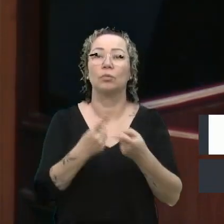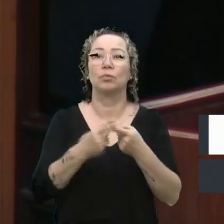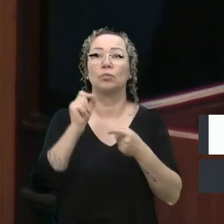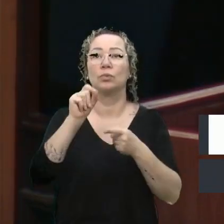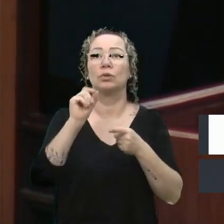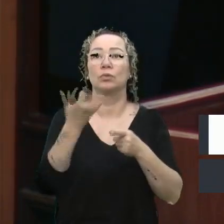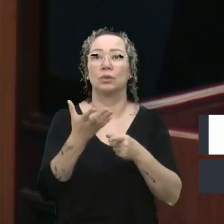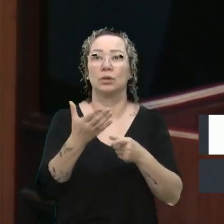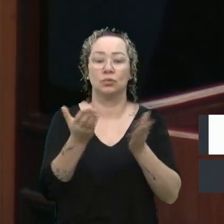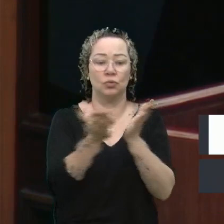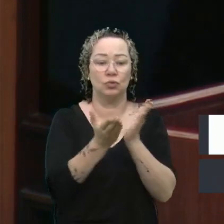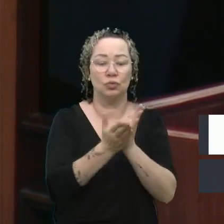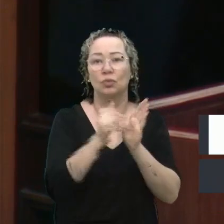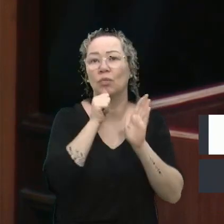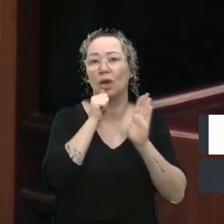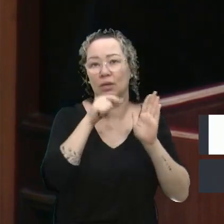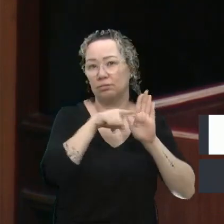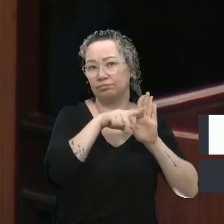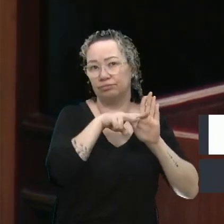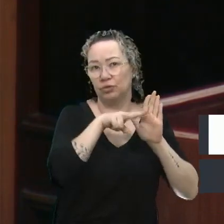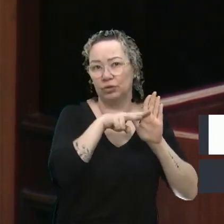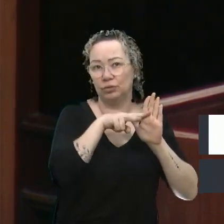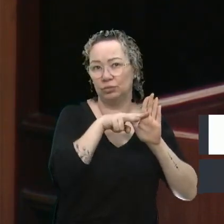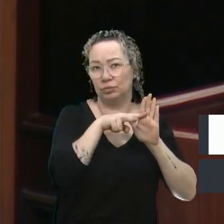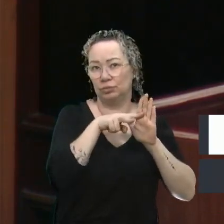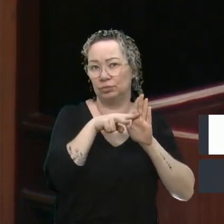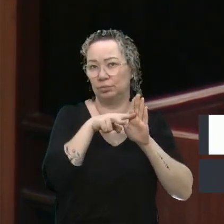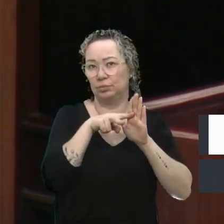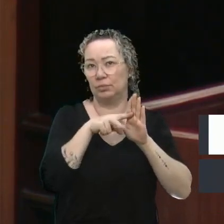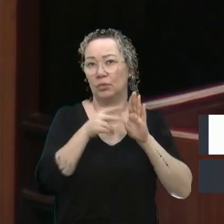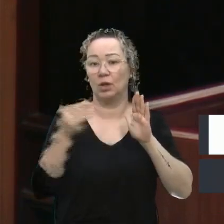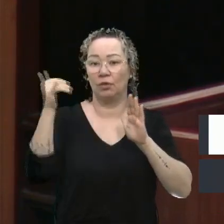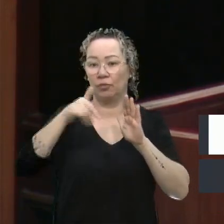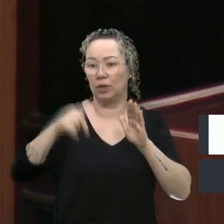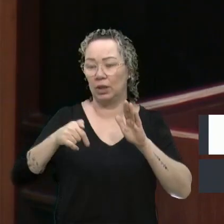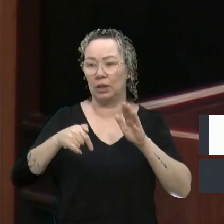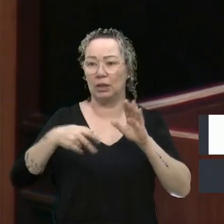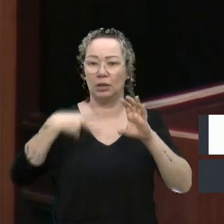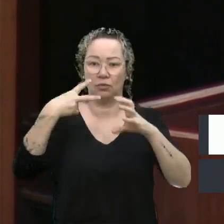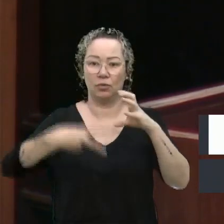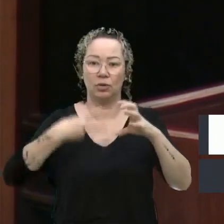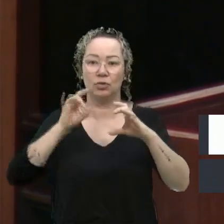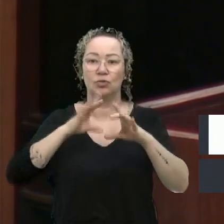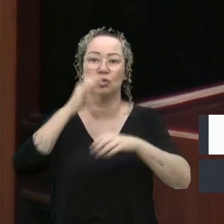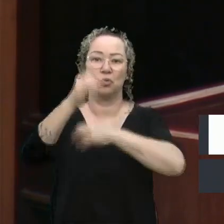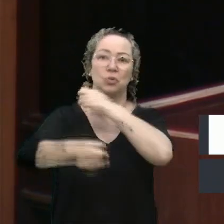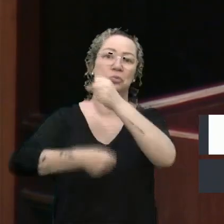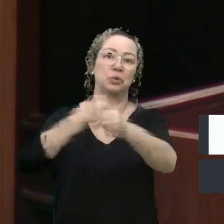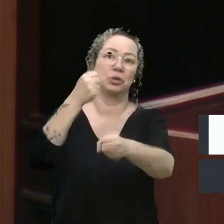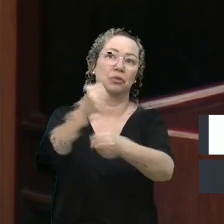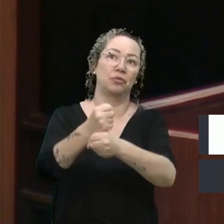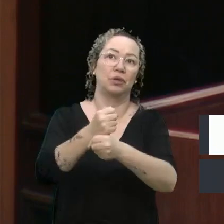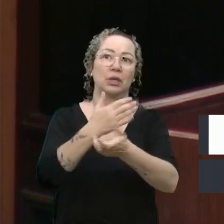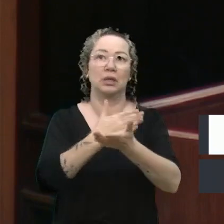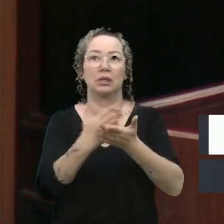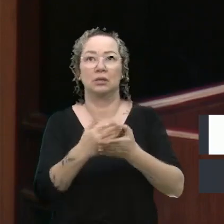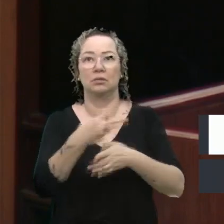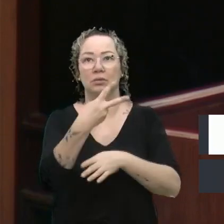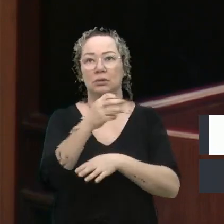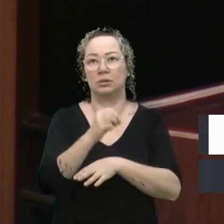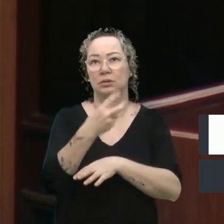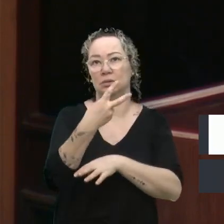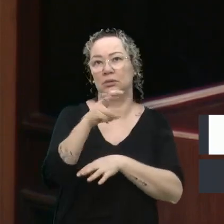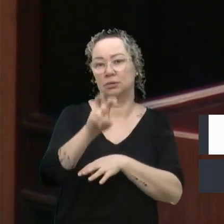estão no segundo passo. Provavelmente viria para essa casa em 2024, início de 2025.